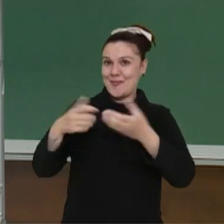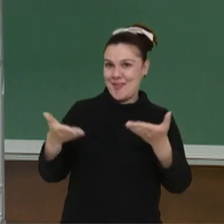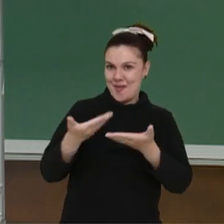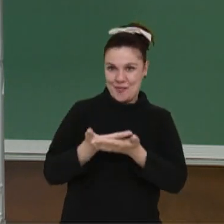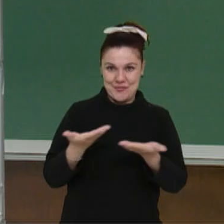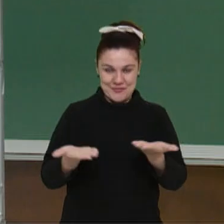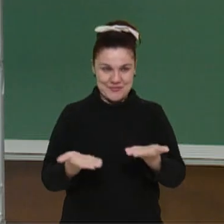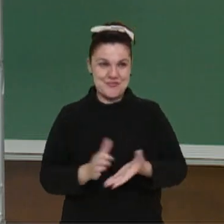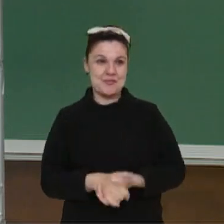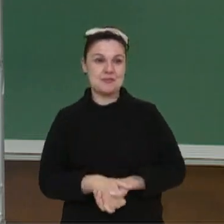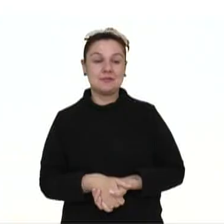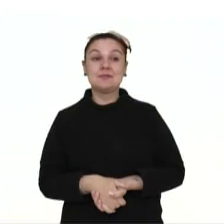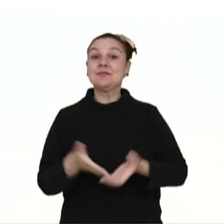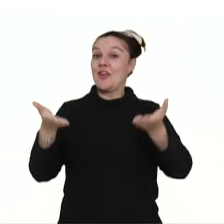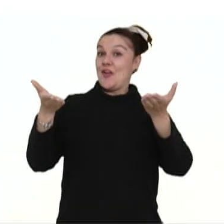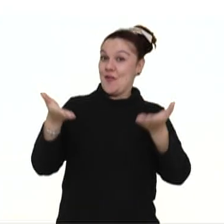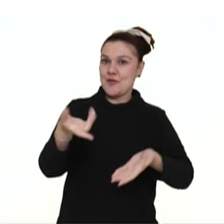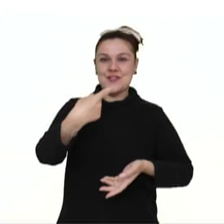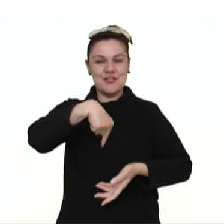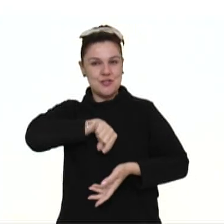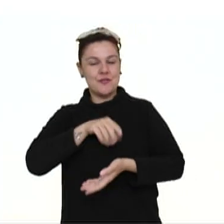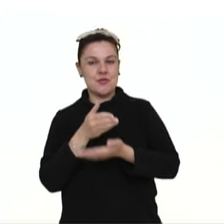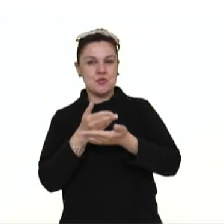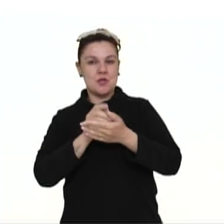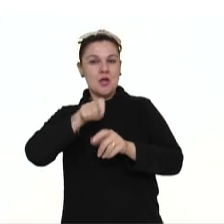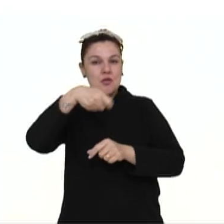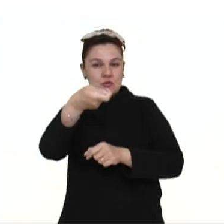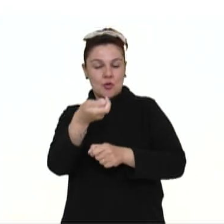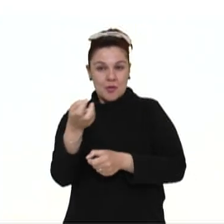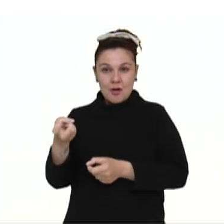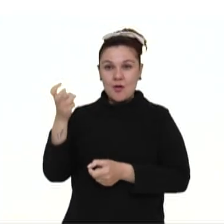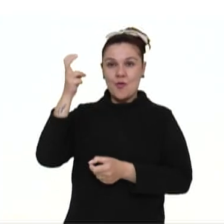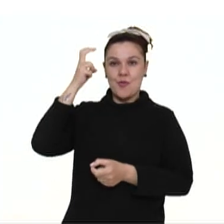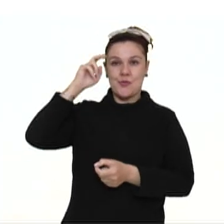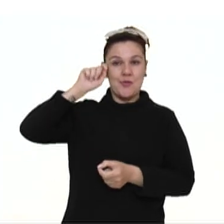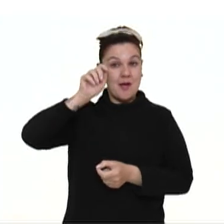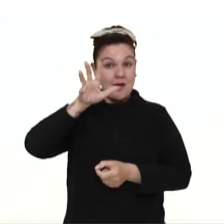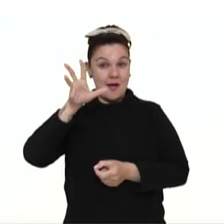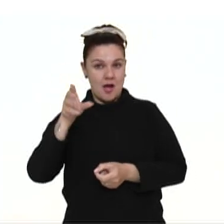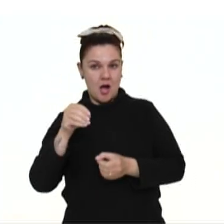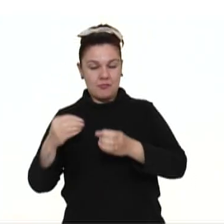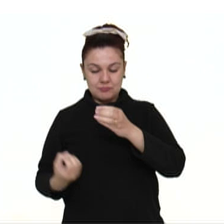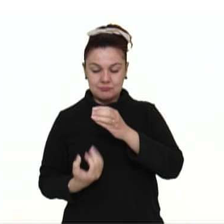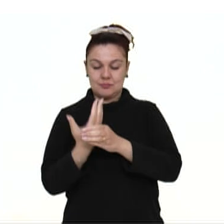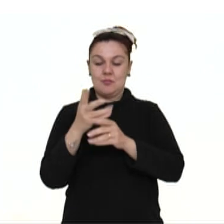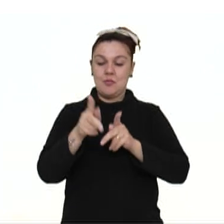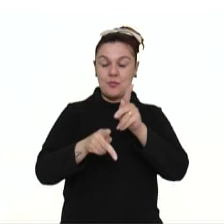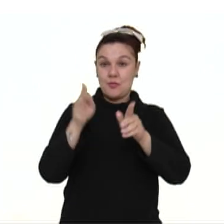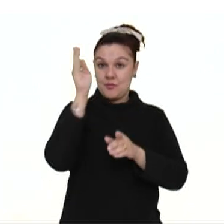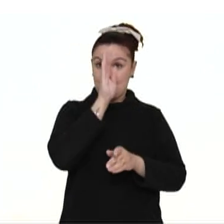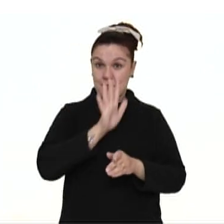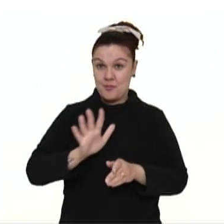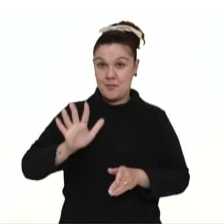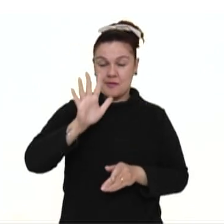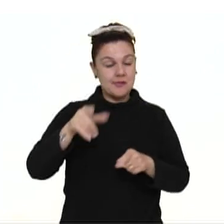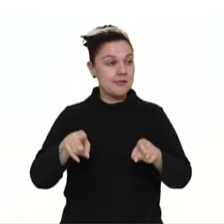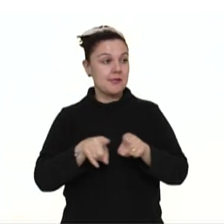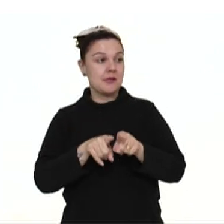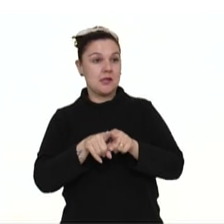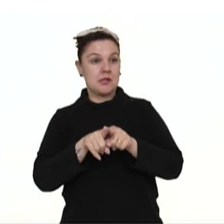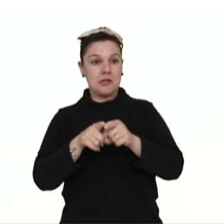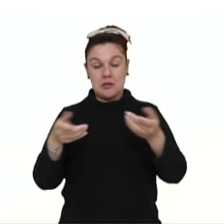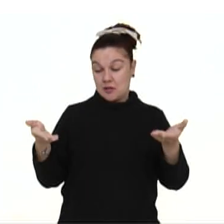hoje. Hoje estudaremos um pouco sobre a matriz cultural africana na formação do povo brasileiro e também